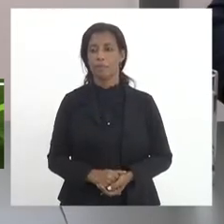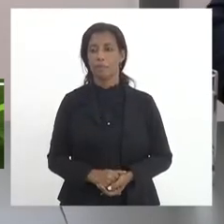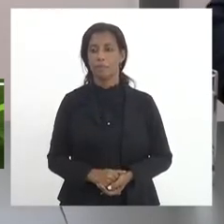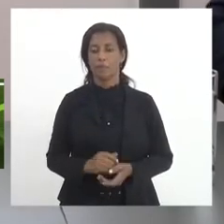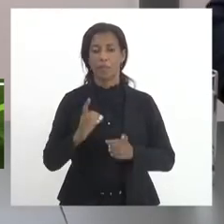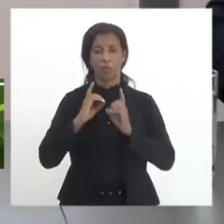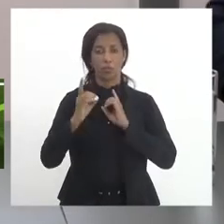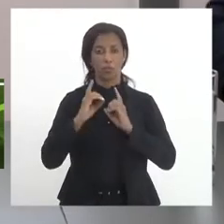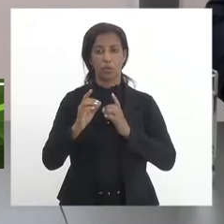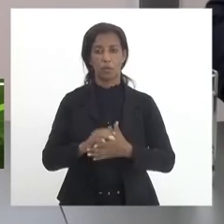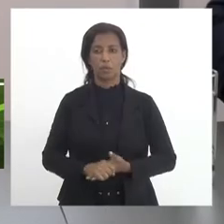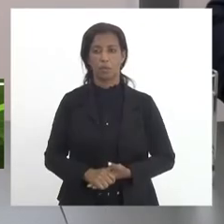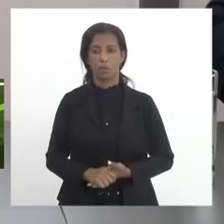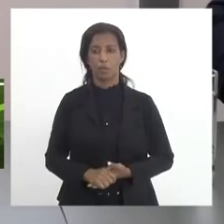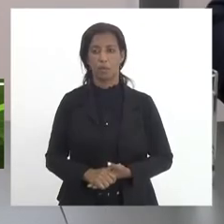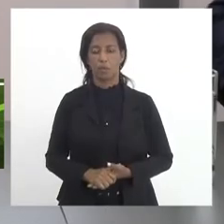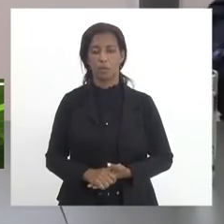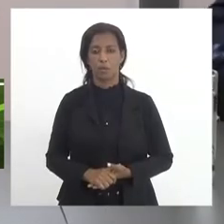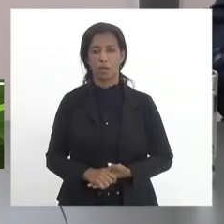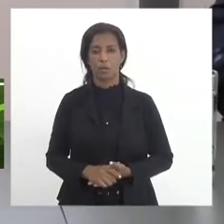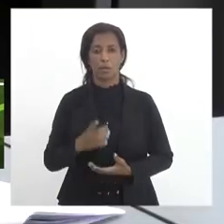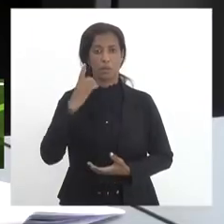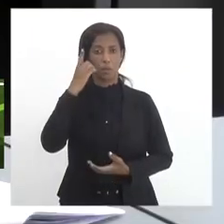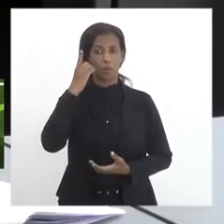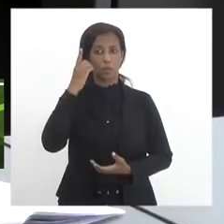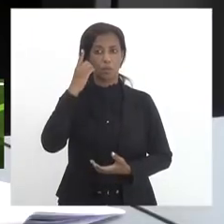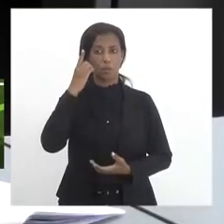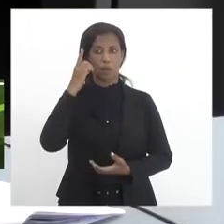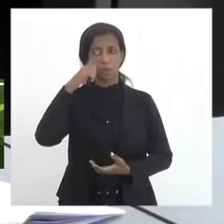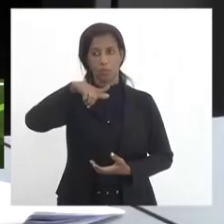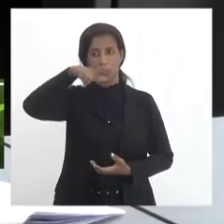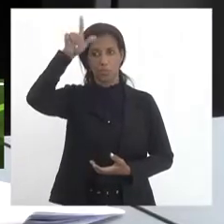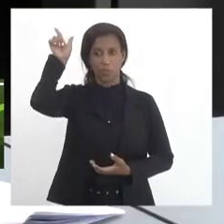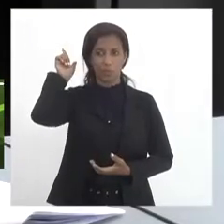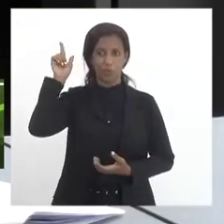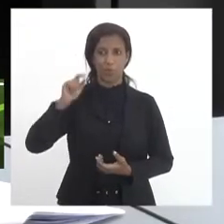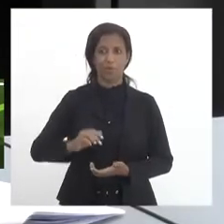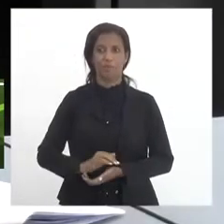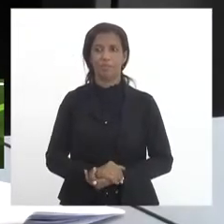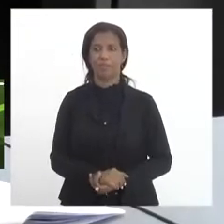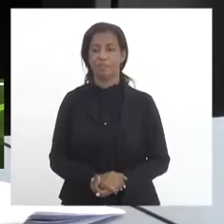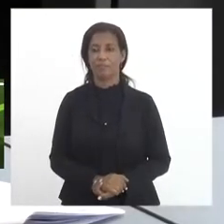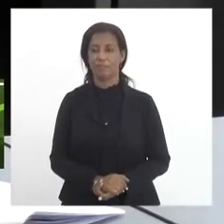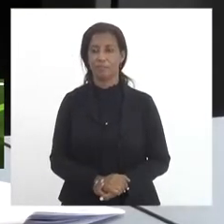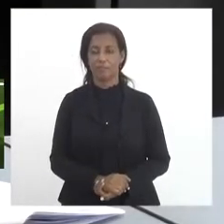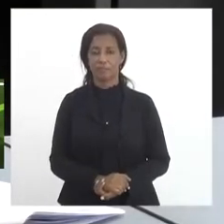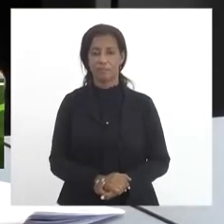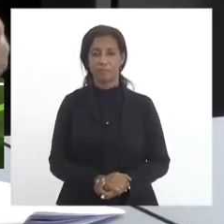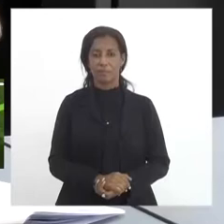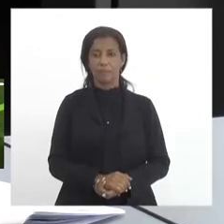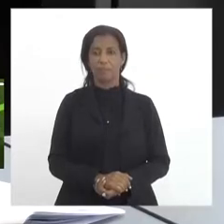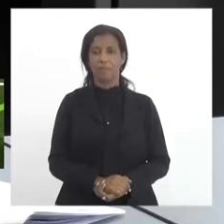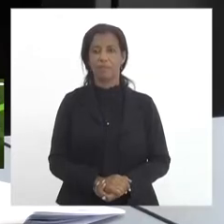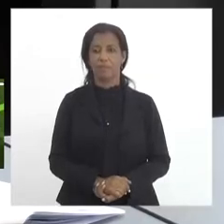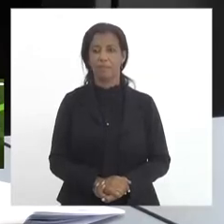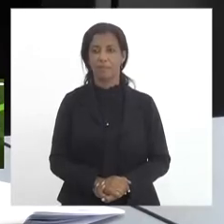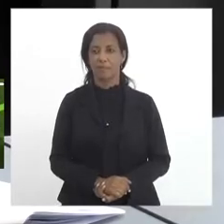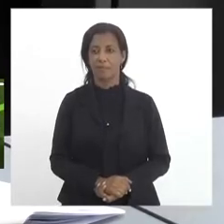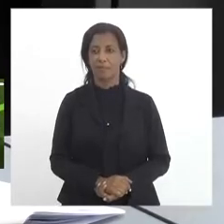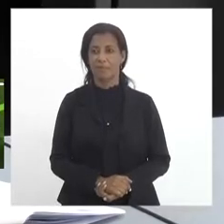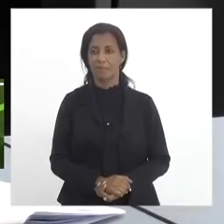Em discussão, presidente, deputado Luiz Paulo. É que o senhor liga o acelerador